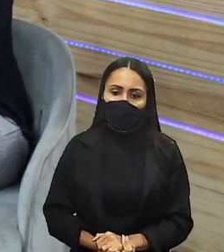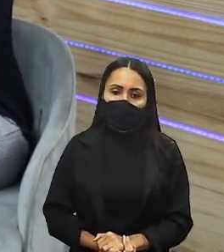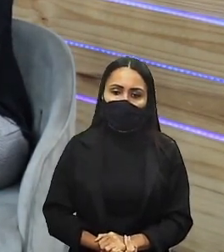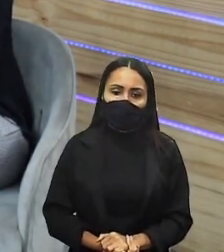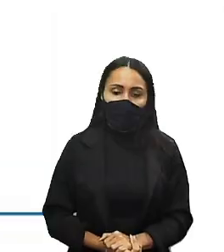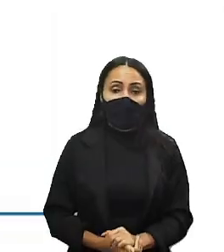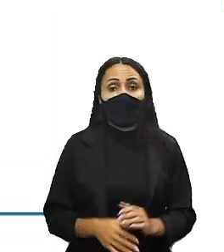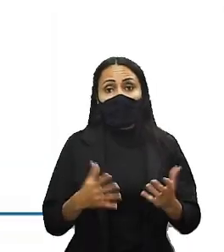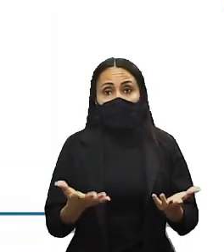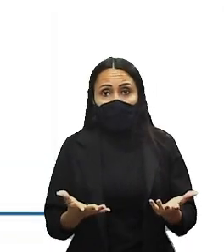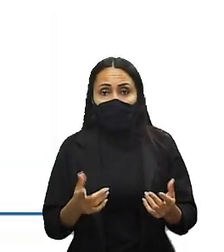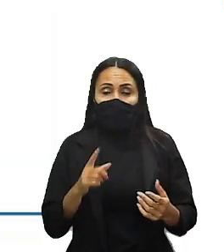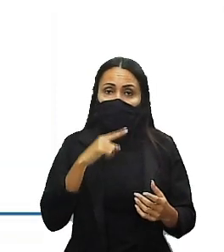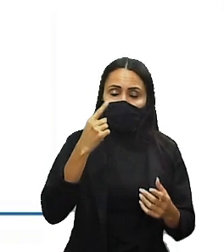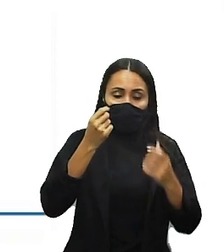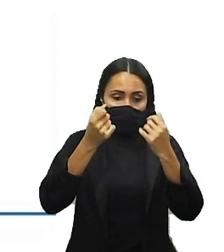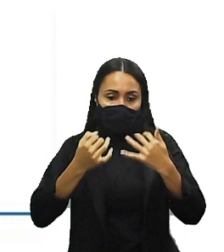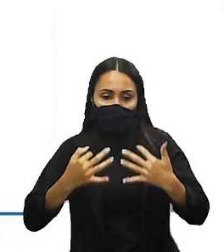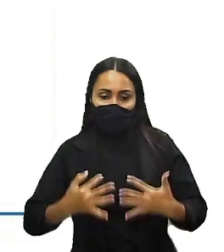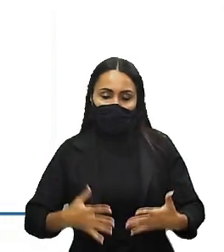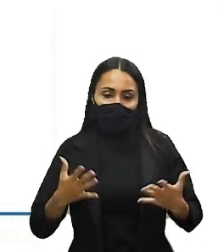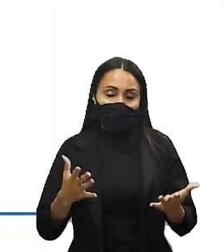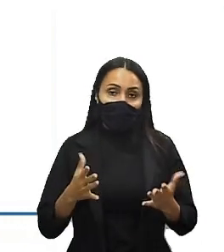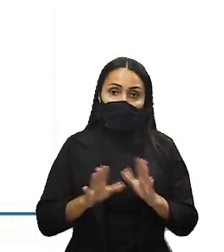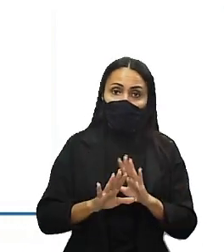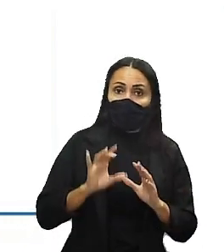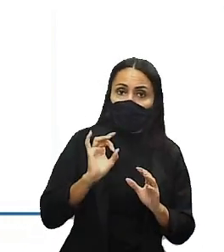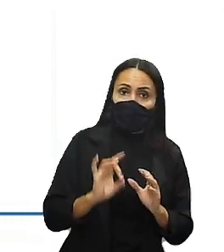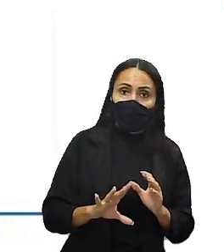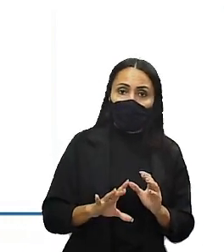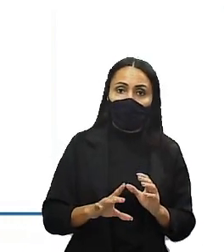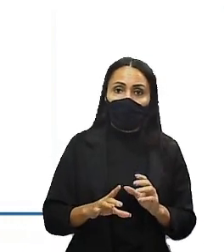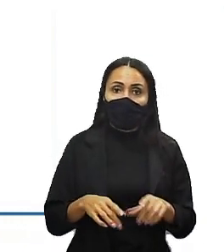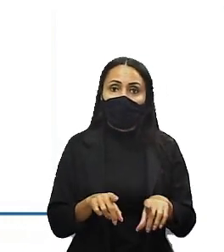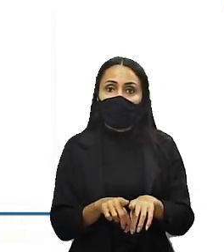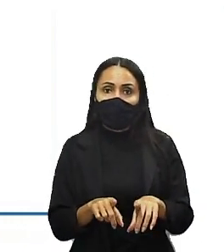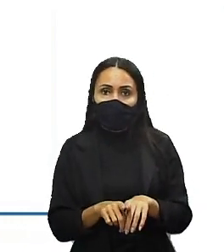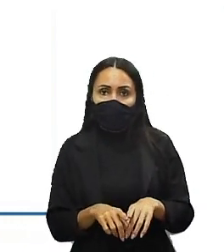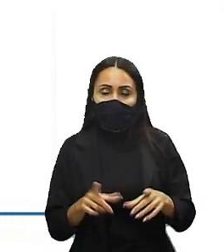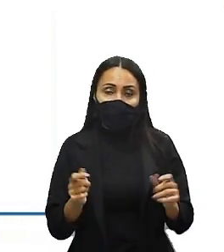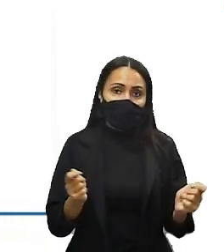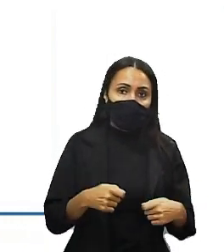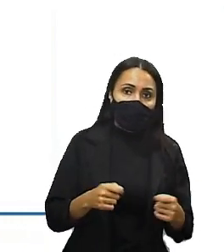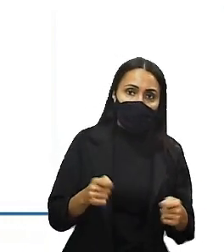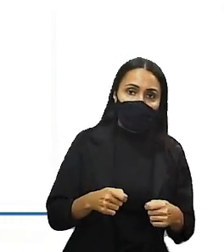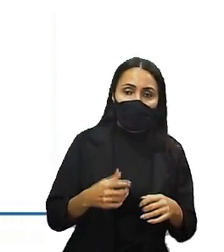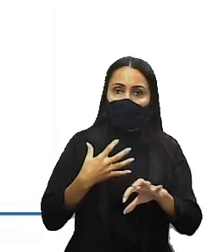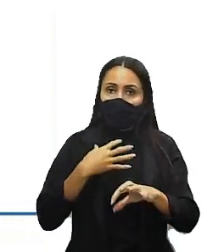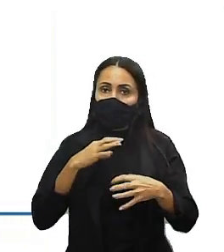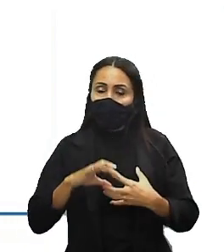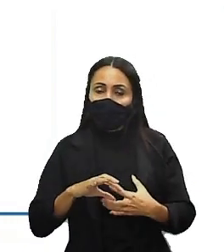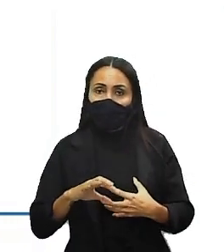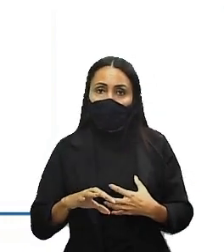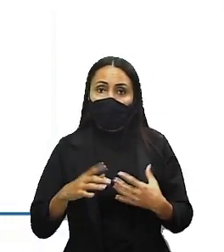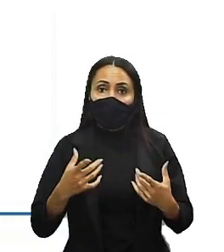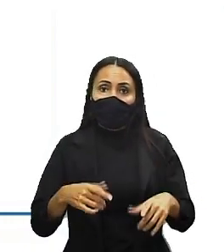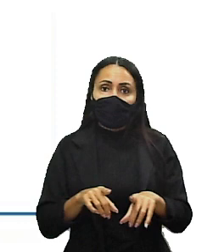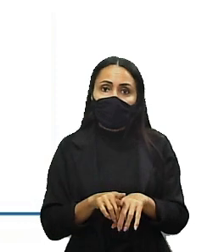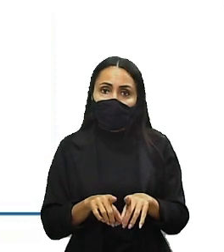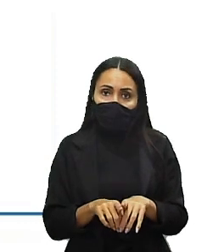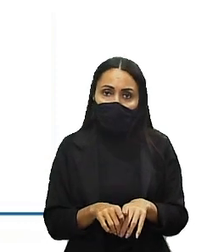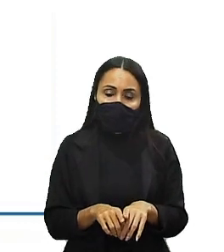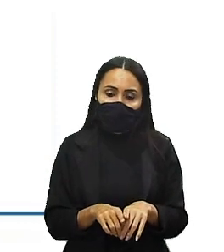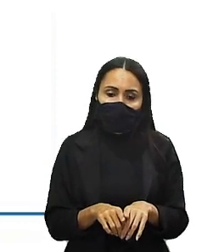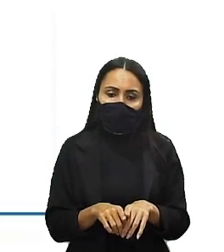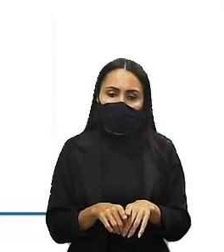vocês é que empatia, ela não é só, ela é também, mas não é só a capacidade de se colocar no lugar do outro. ela é